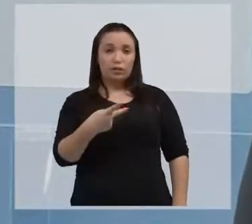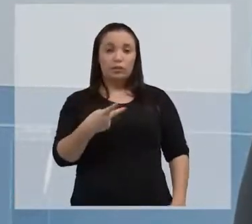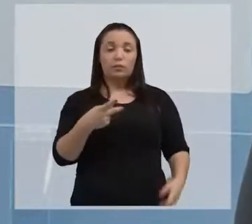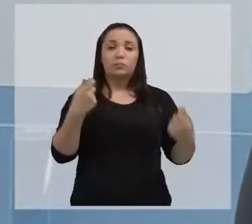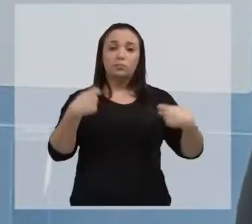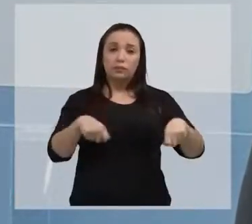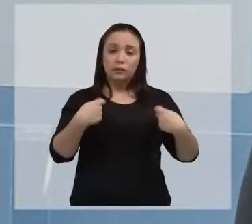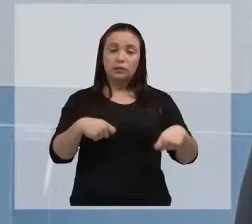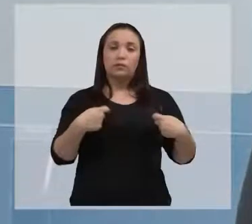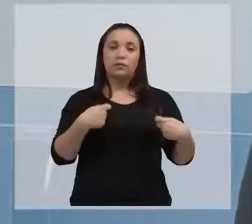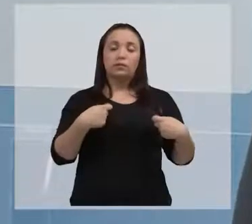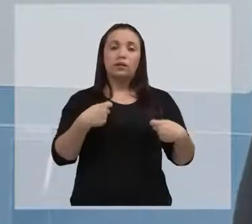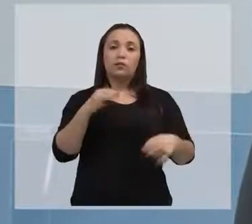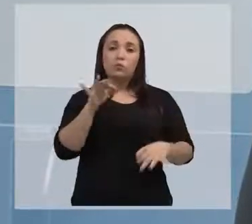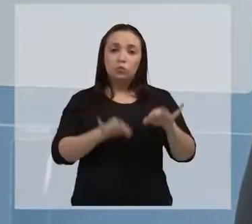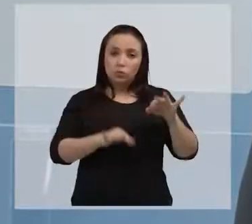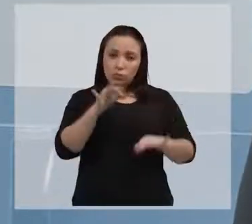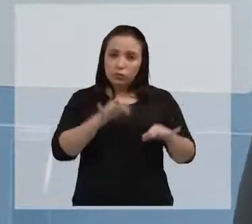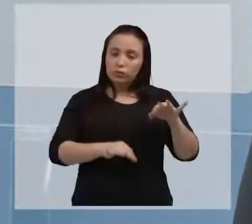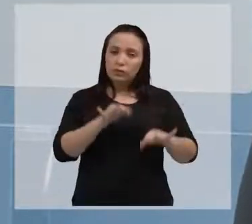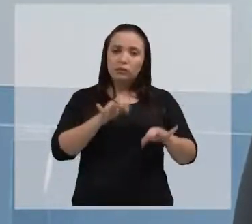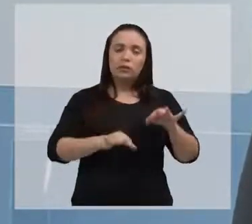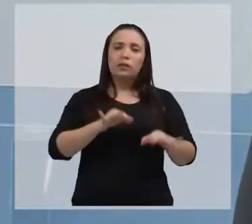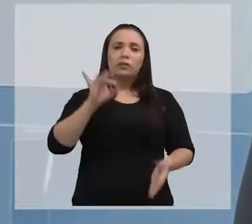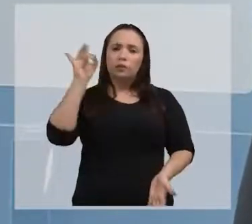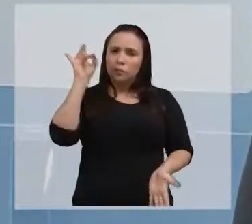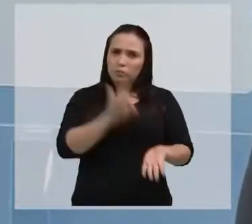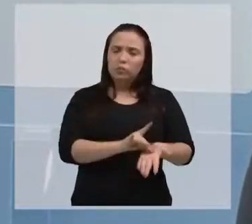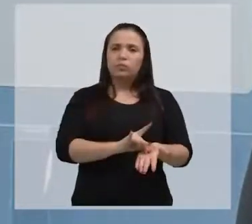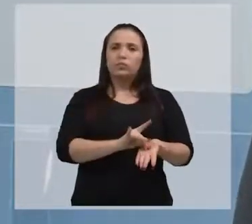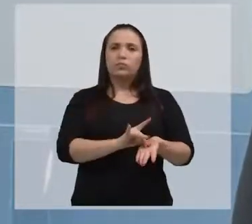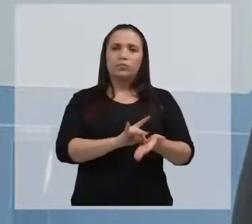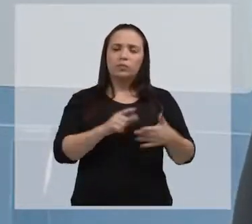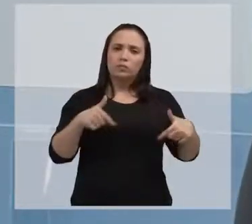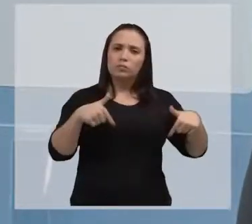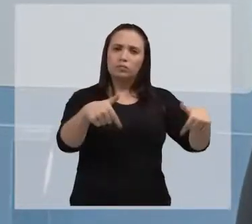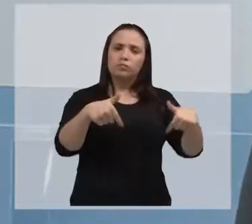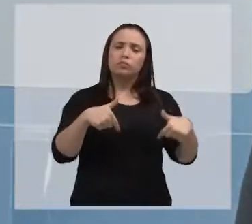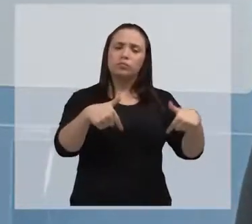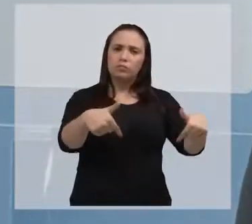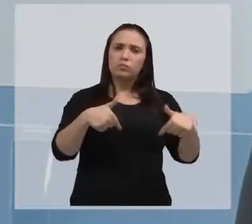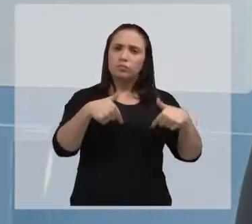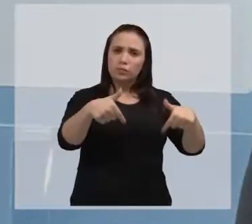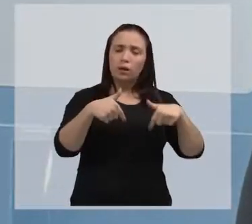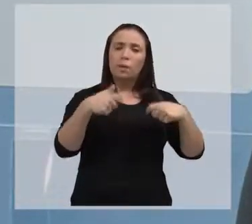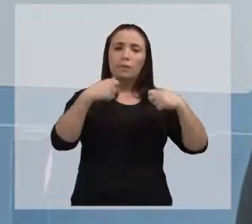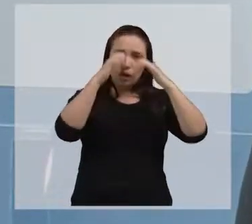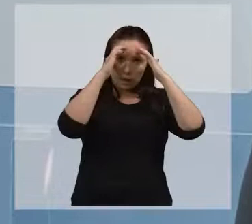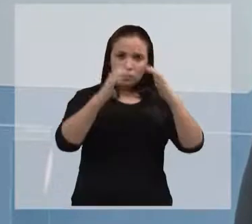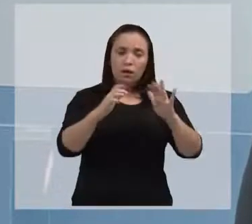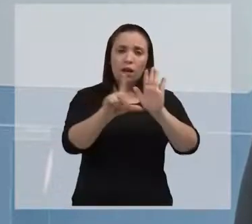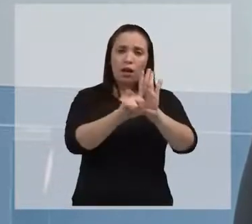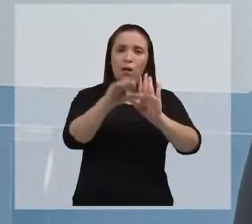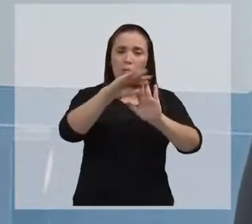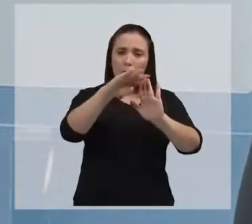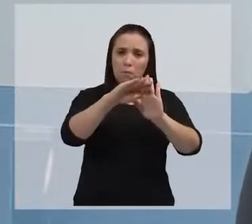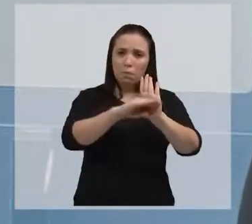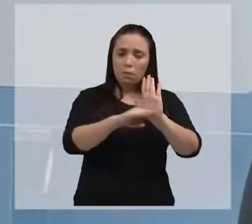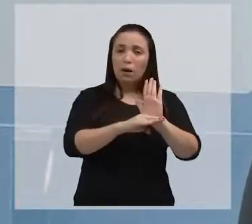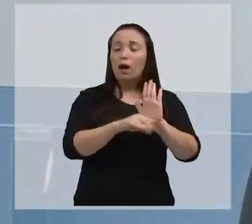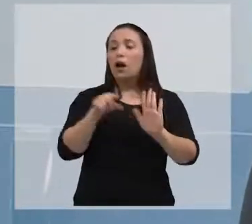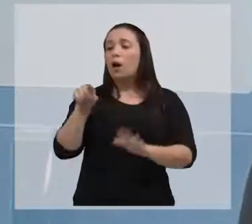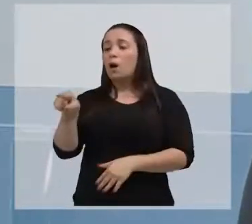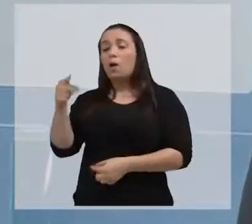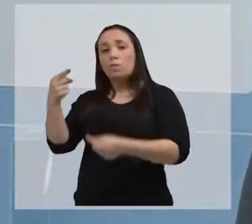que judicializar a justiça, para que a justiça seja justa e fique dentro dos parâmetros judiciais dela, e temos que